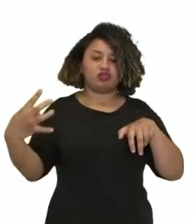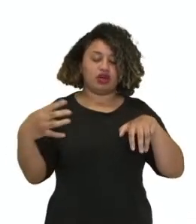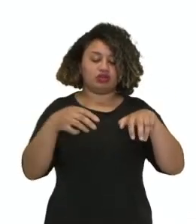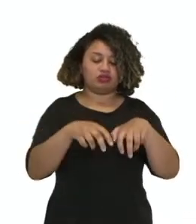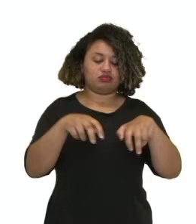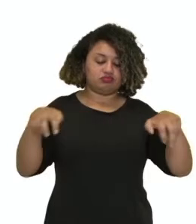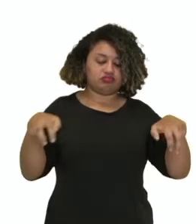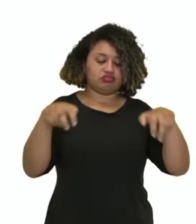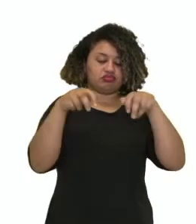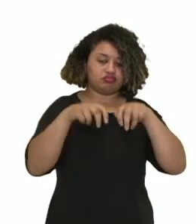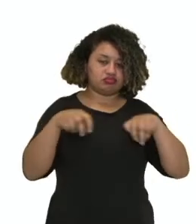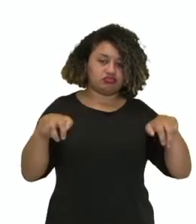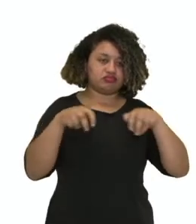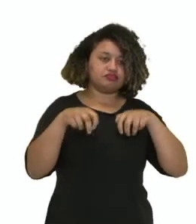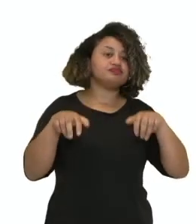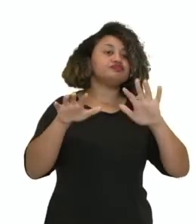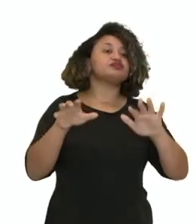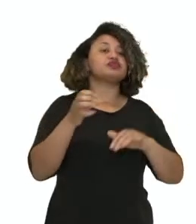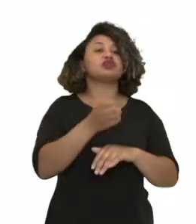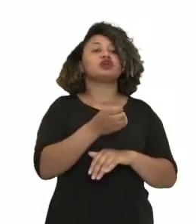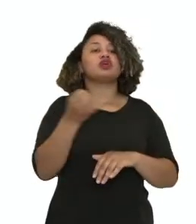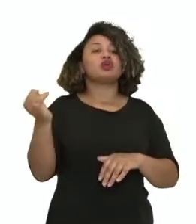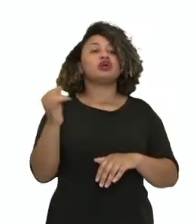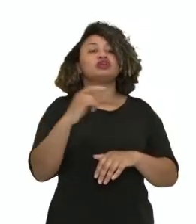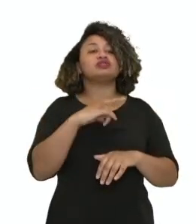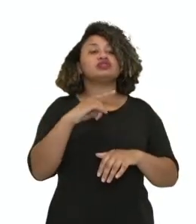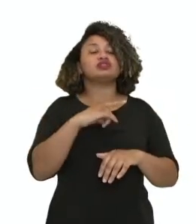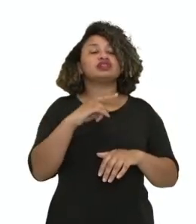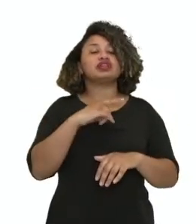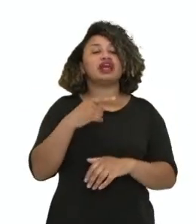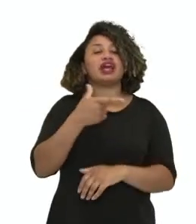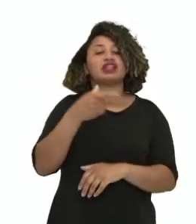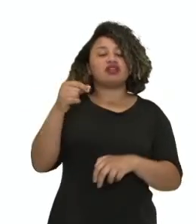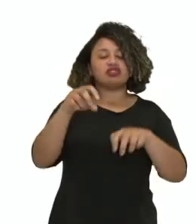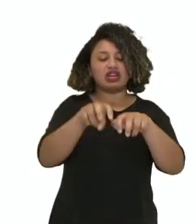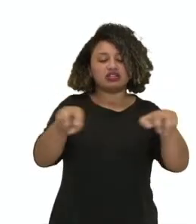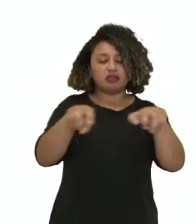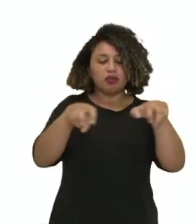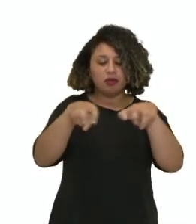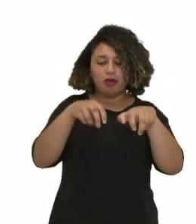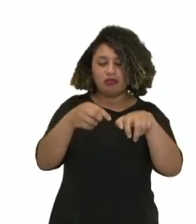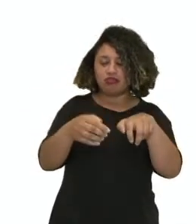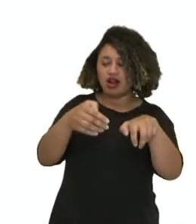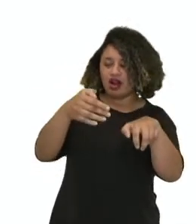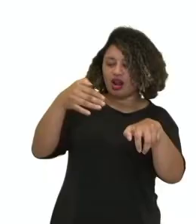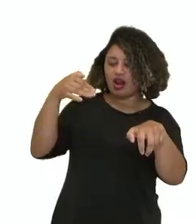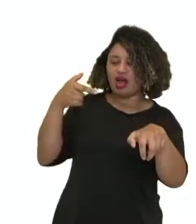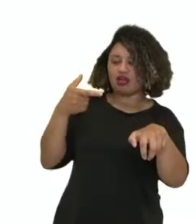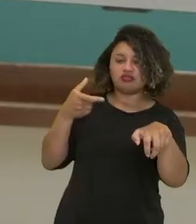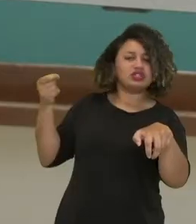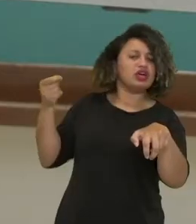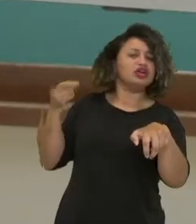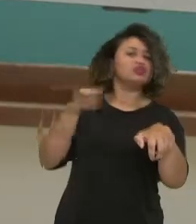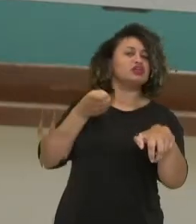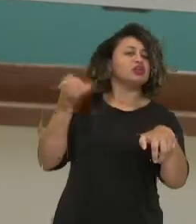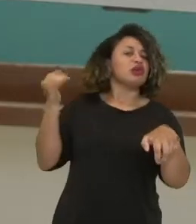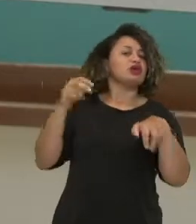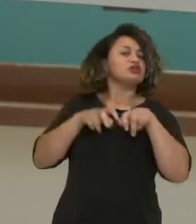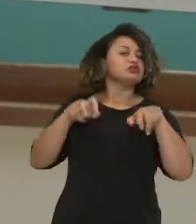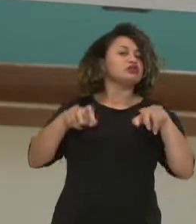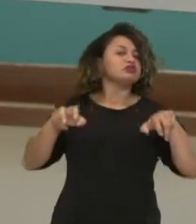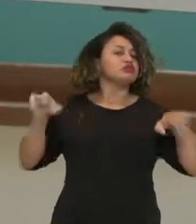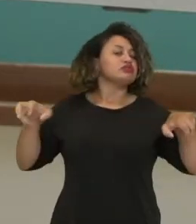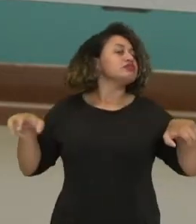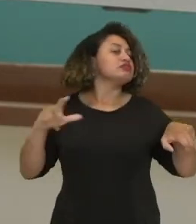diante. Quantos assentos possui a 20ª fila? Professora, eu